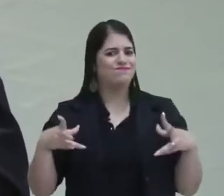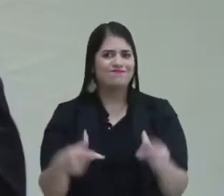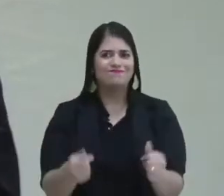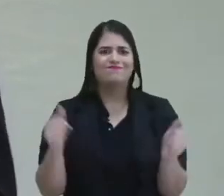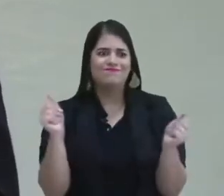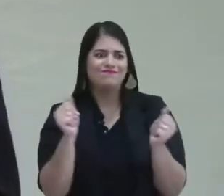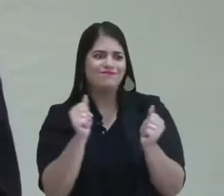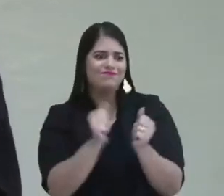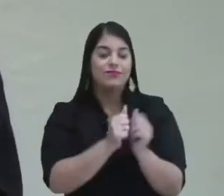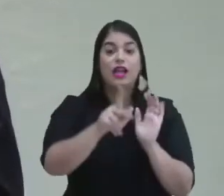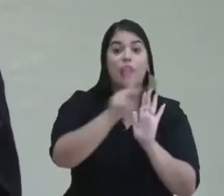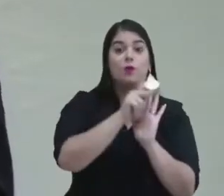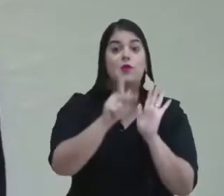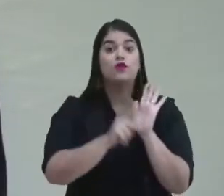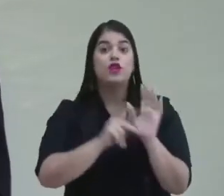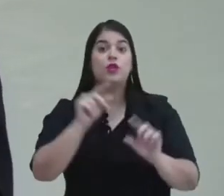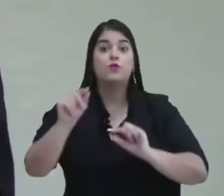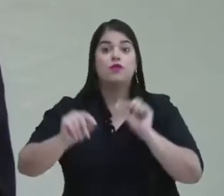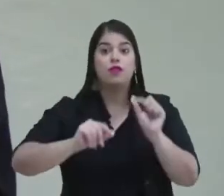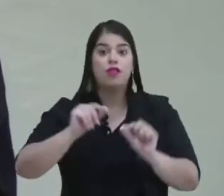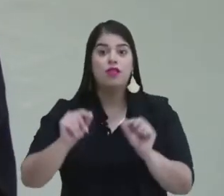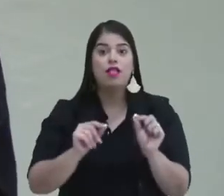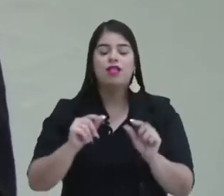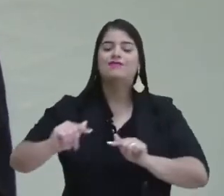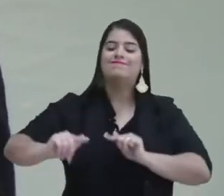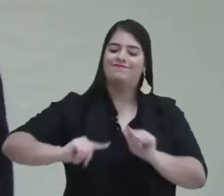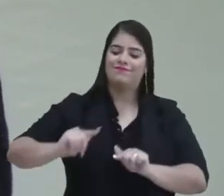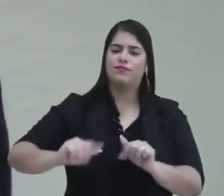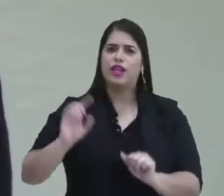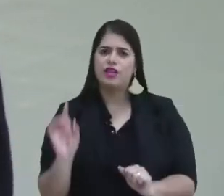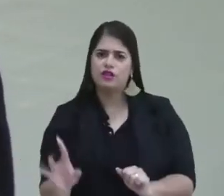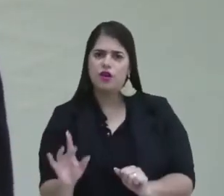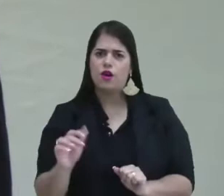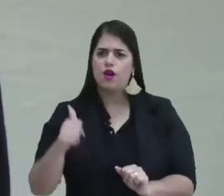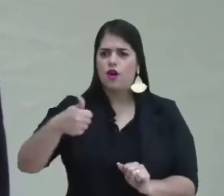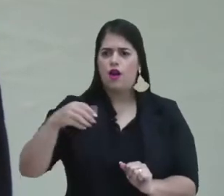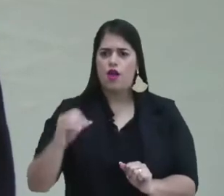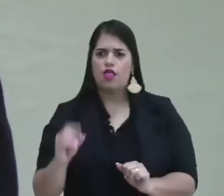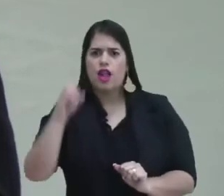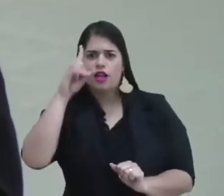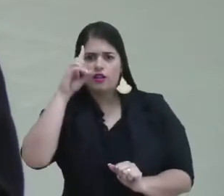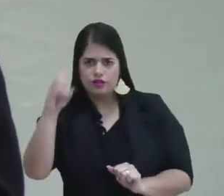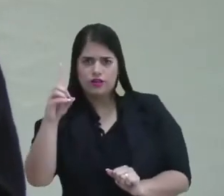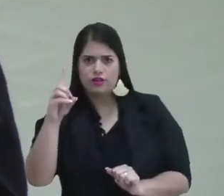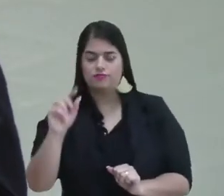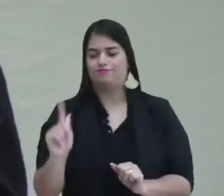é um projeto que vem trabalhando não apenas esses 10 dias, como é aqui